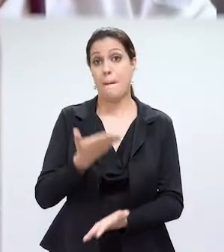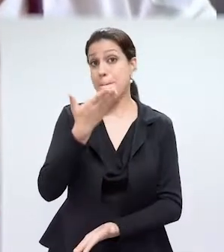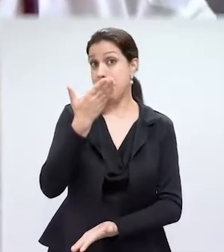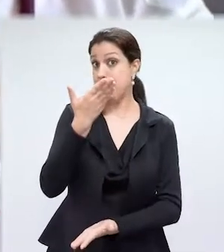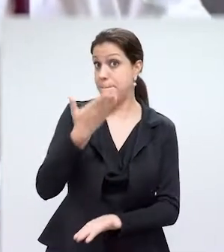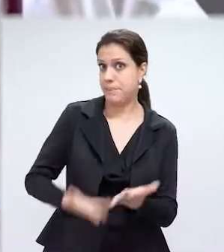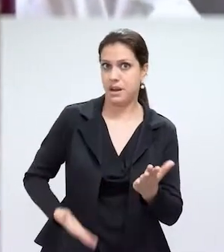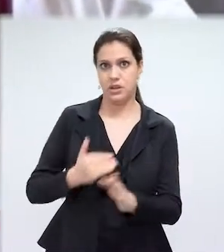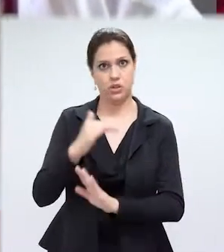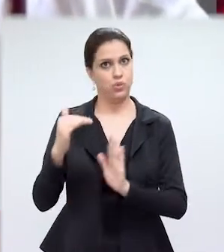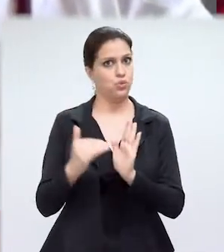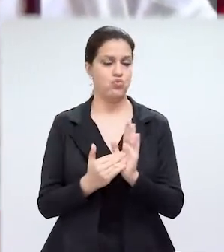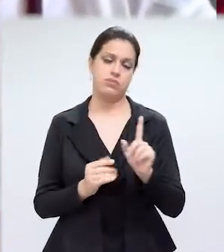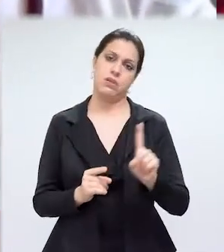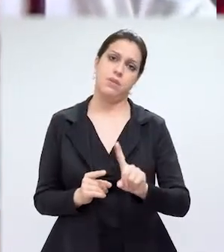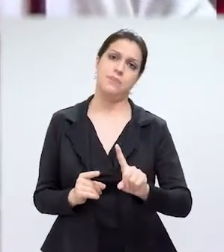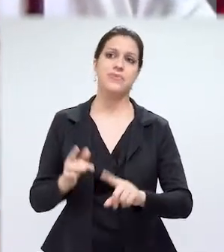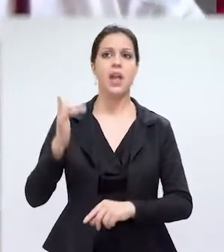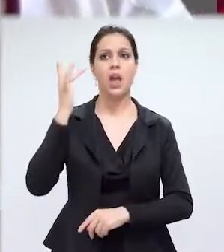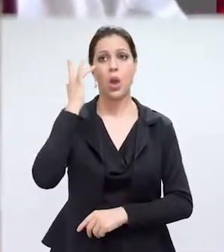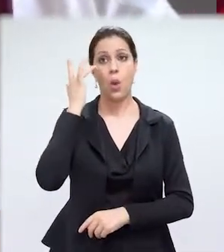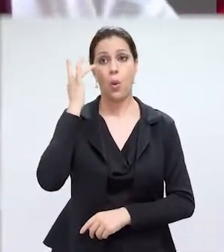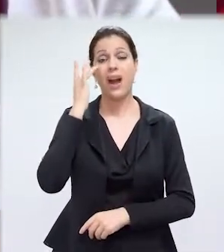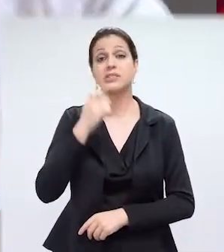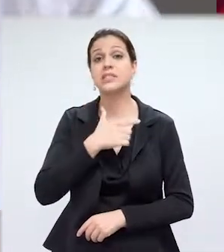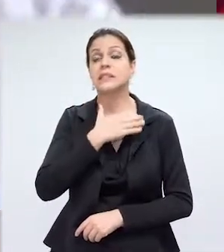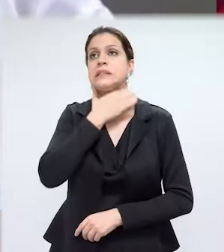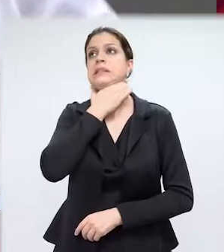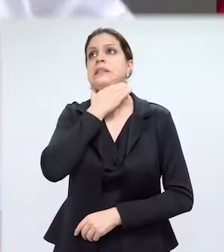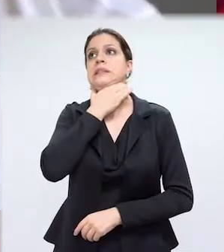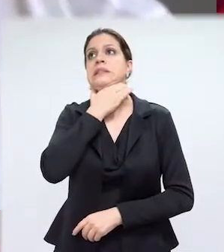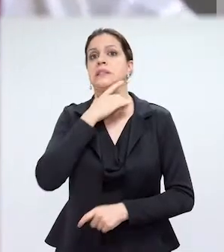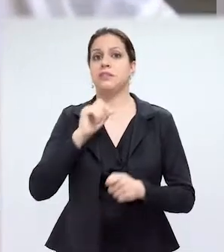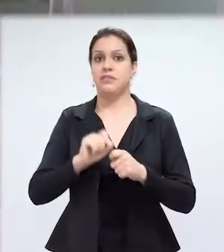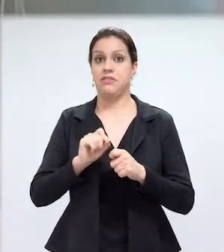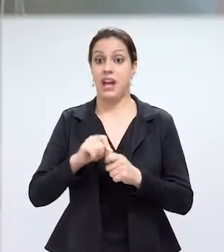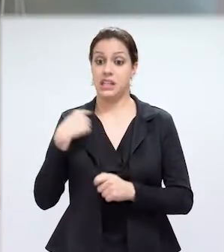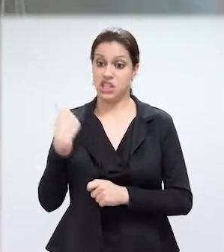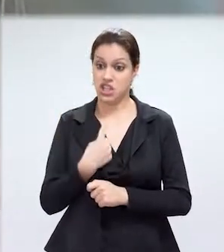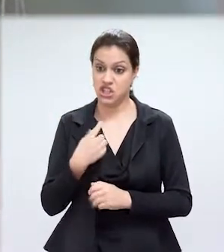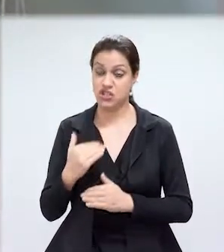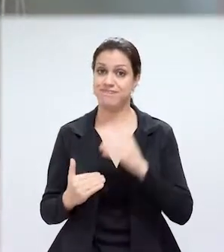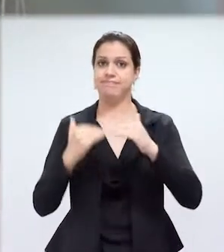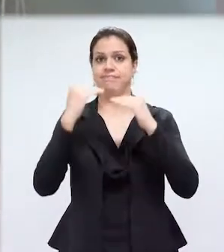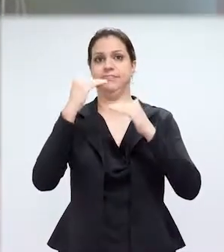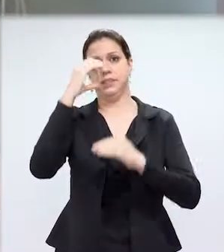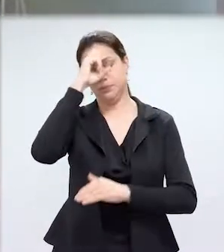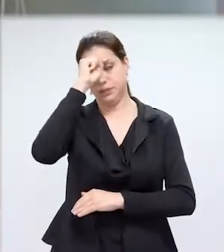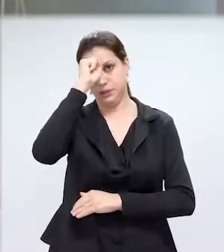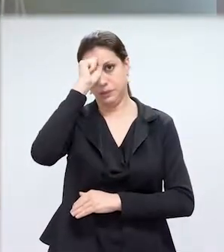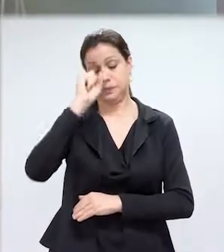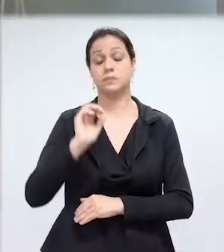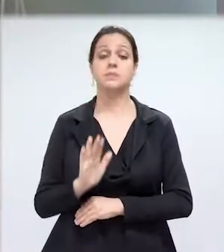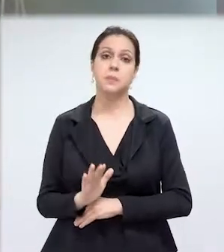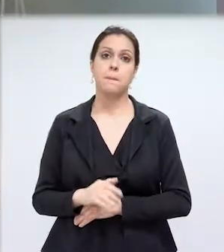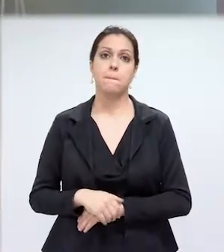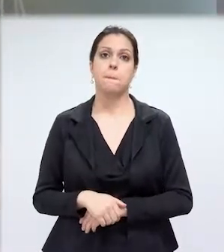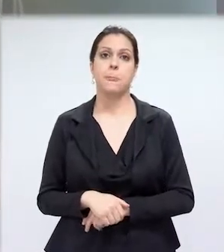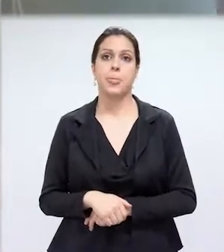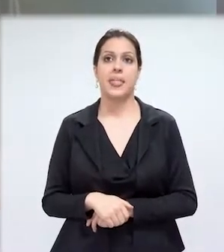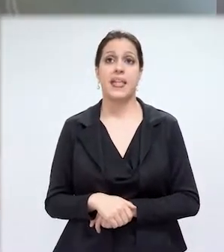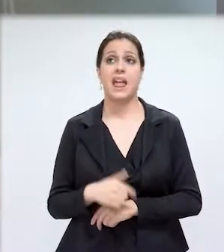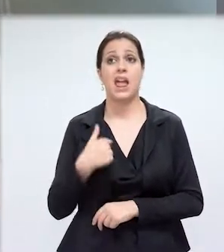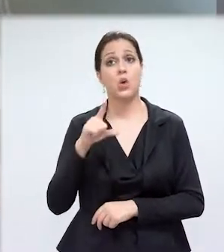Eu não acredito, né, que 2020 seja um ano perdido, porque eu acho que a crise, ela nos faz crescer, né?